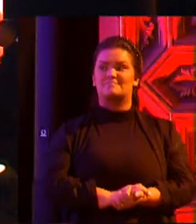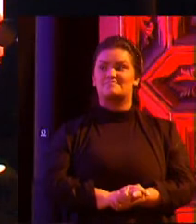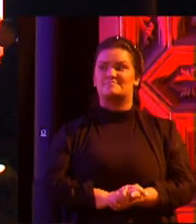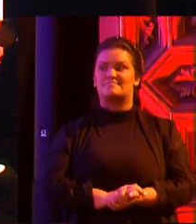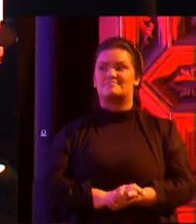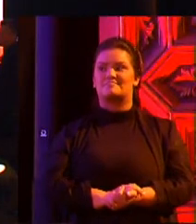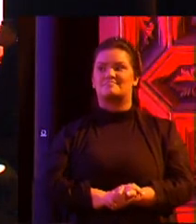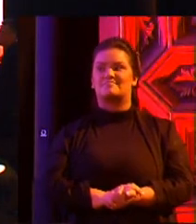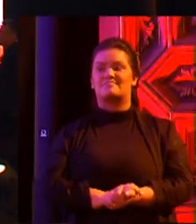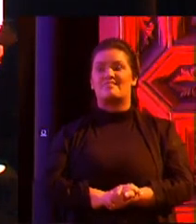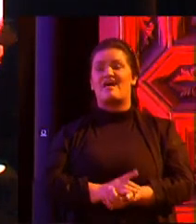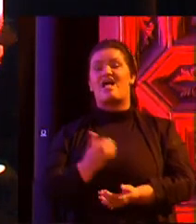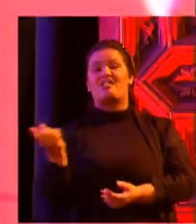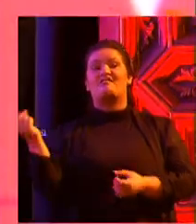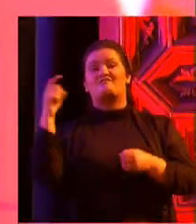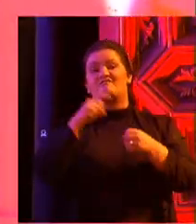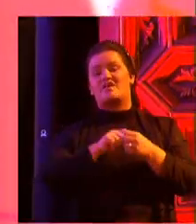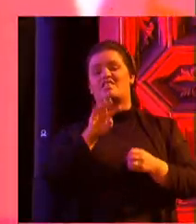Ela veio da TF,